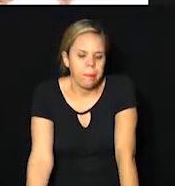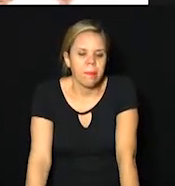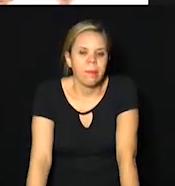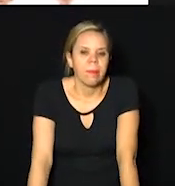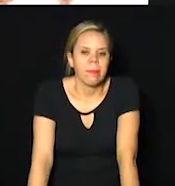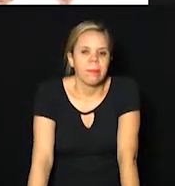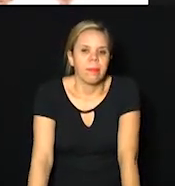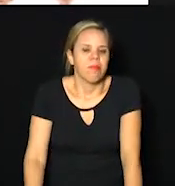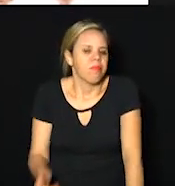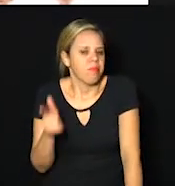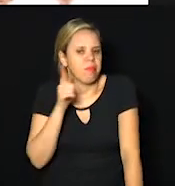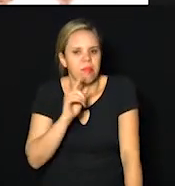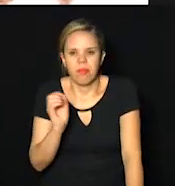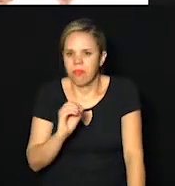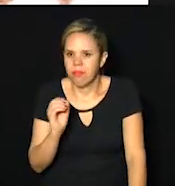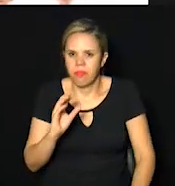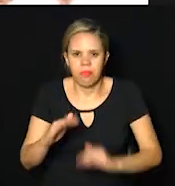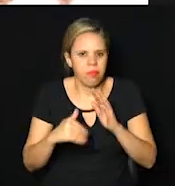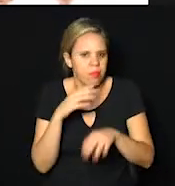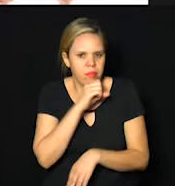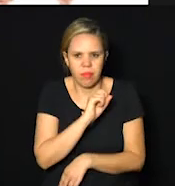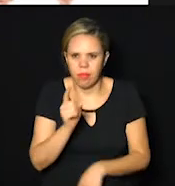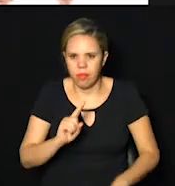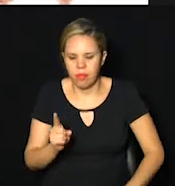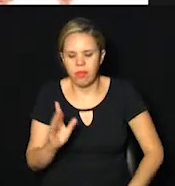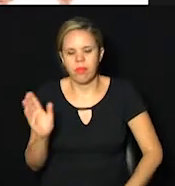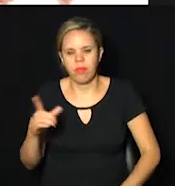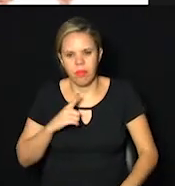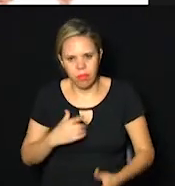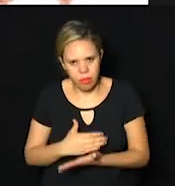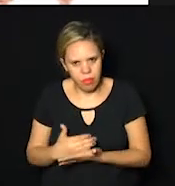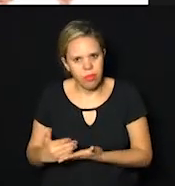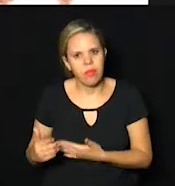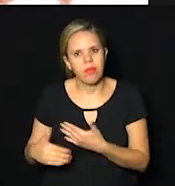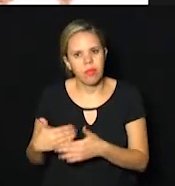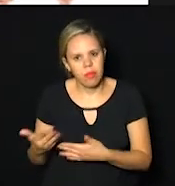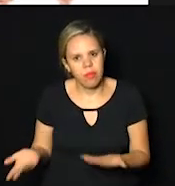não vai conseguir construir tão rapidamente, então já teria que ter começado